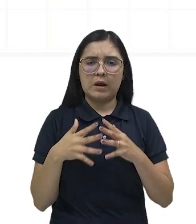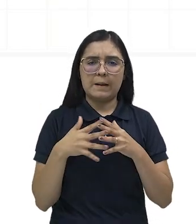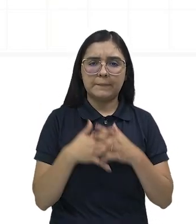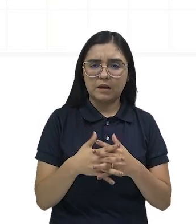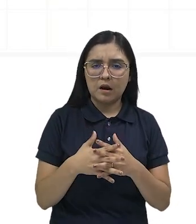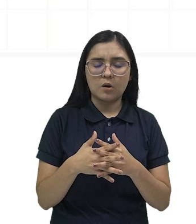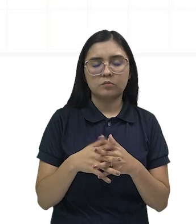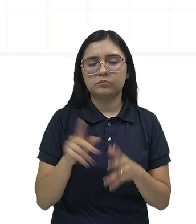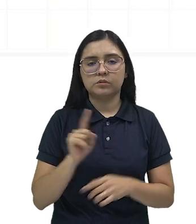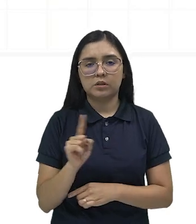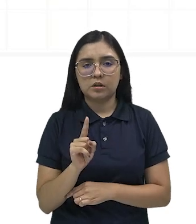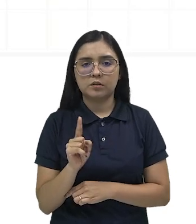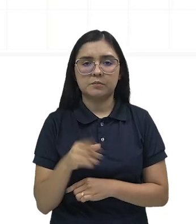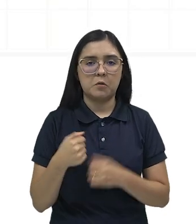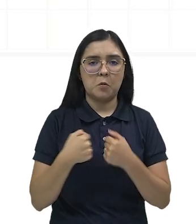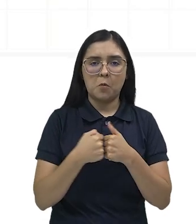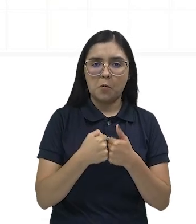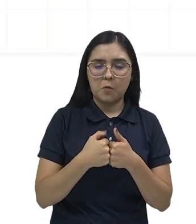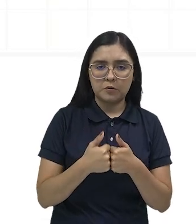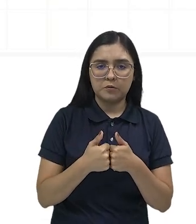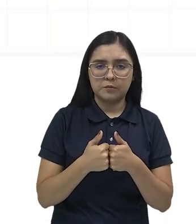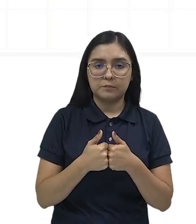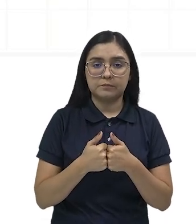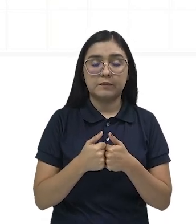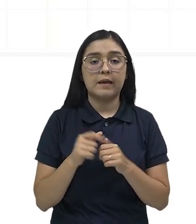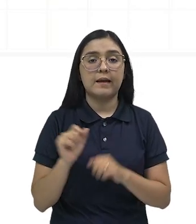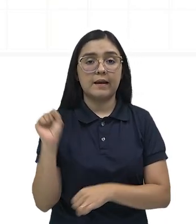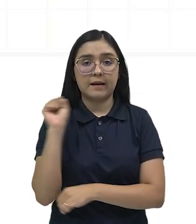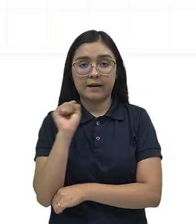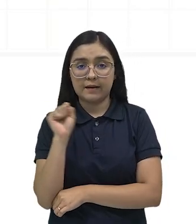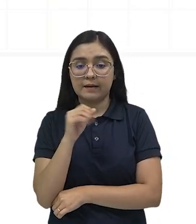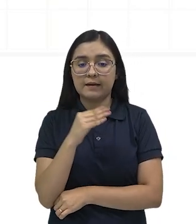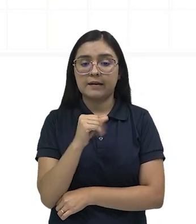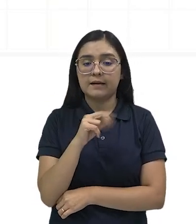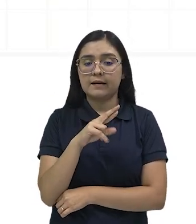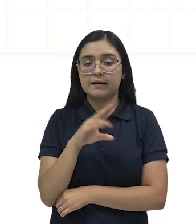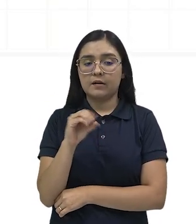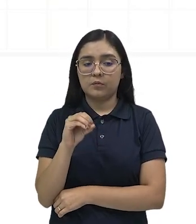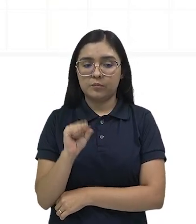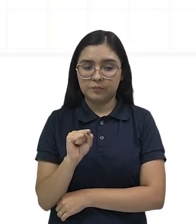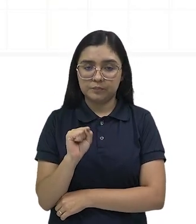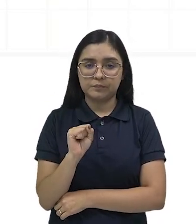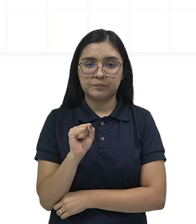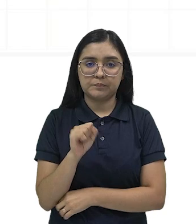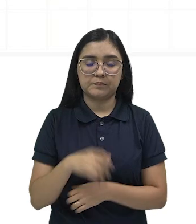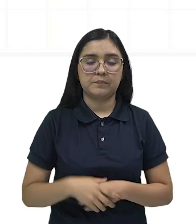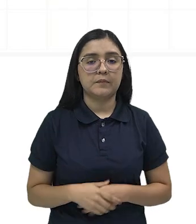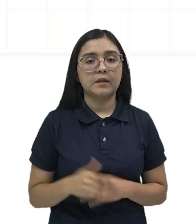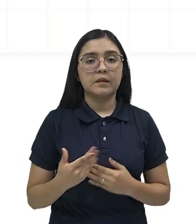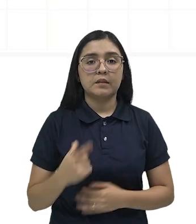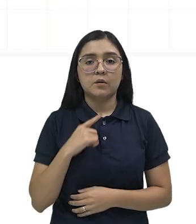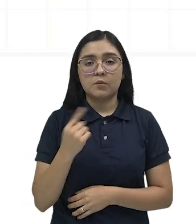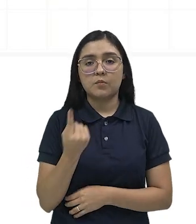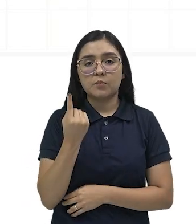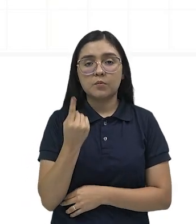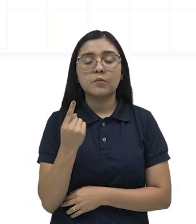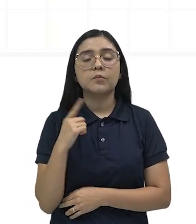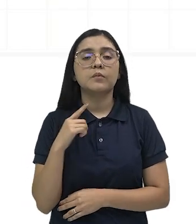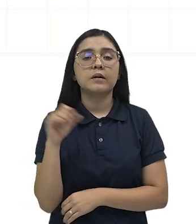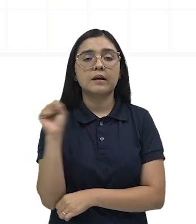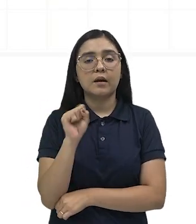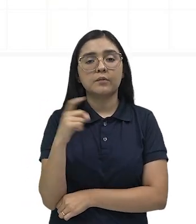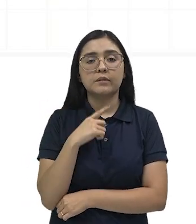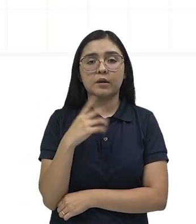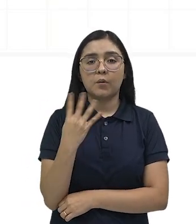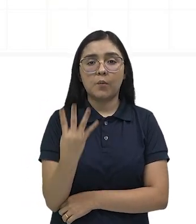não disse ônibus, ele não falou, ele falou carros. Então nós sabemos que todos os carros eles possuem 4 rodas, ou seja,